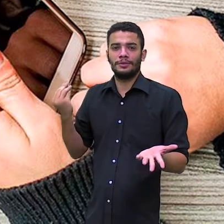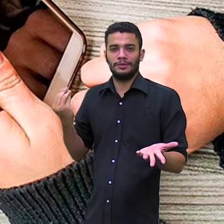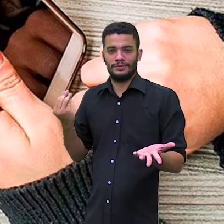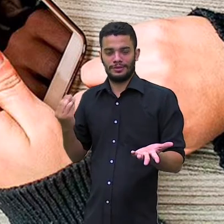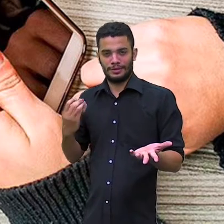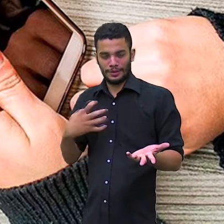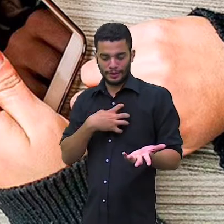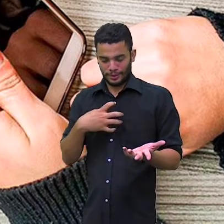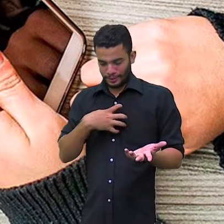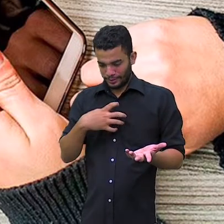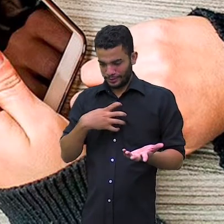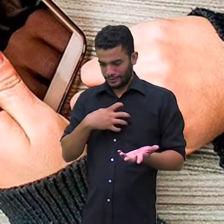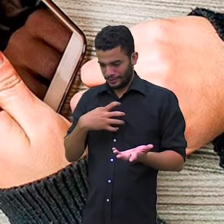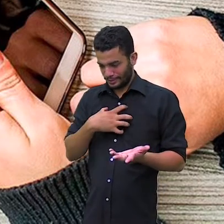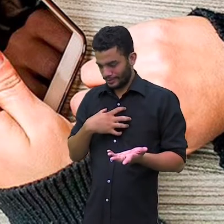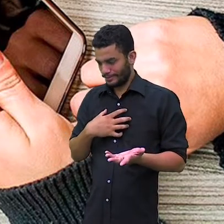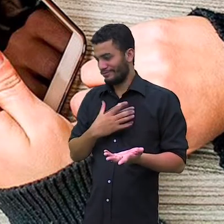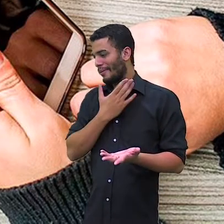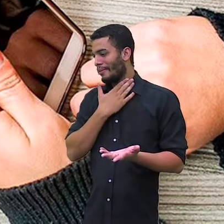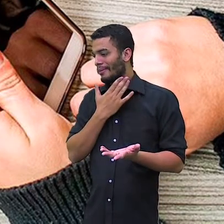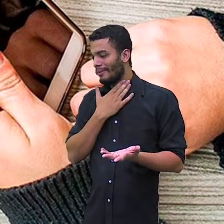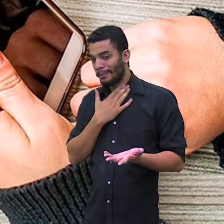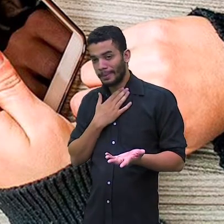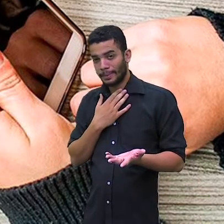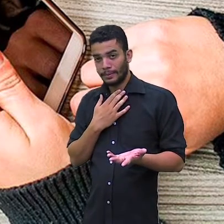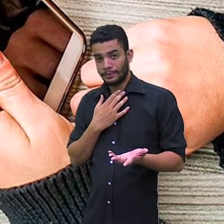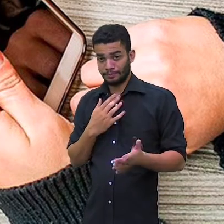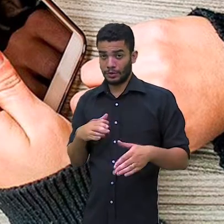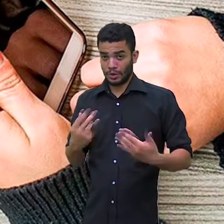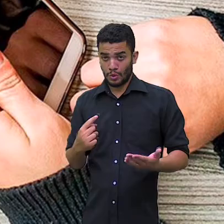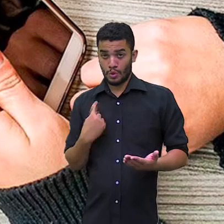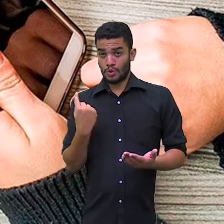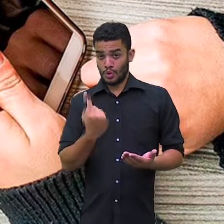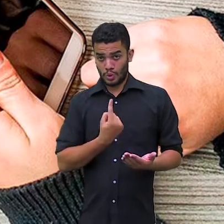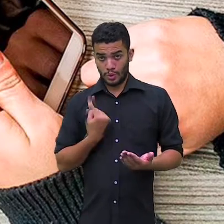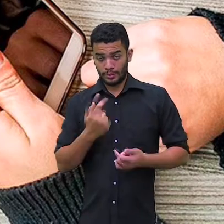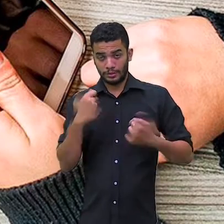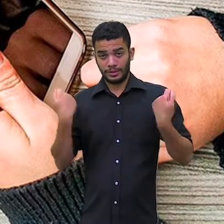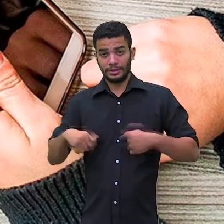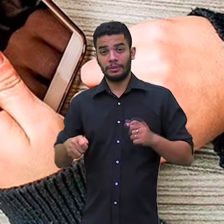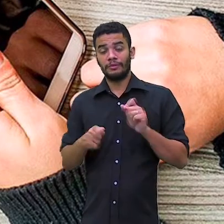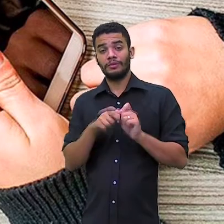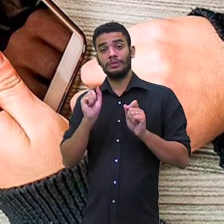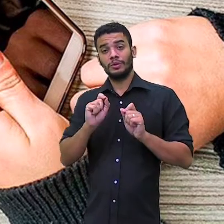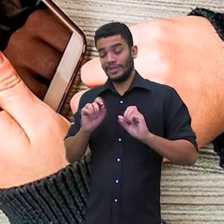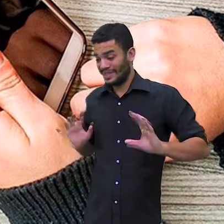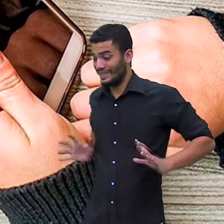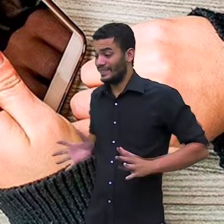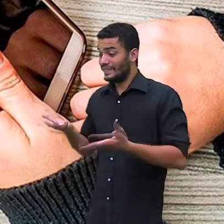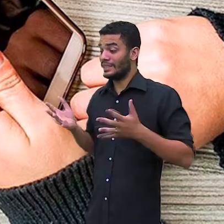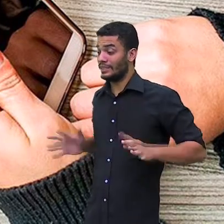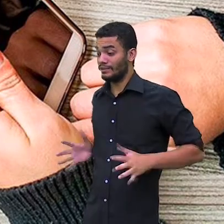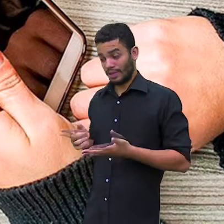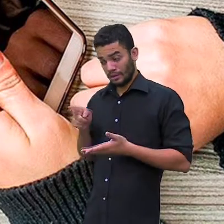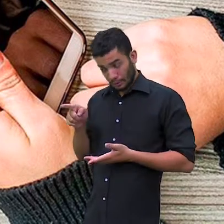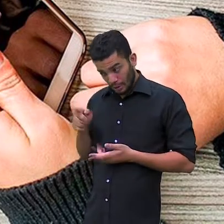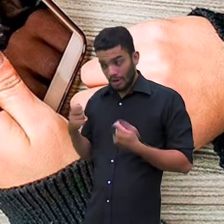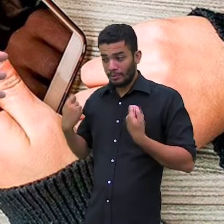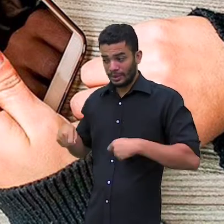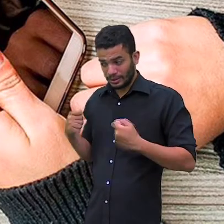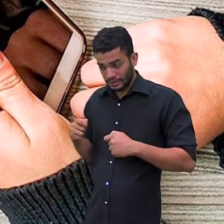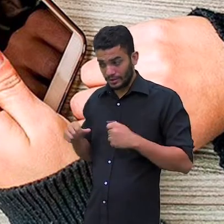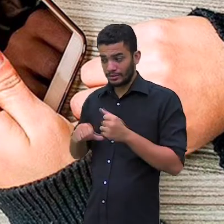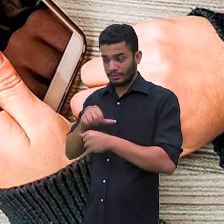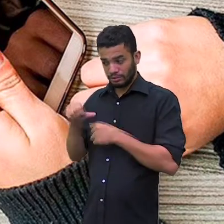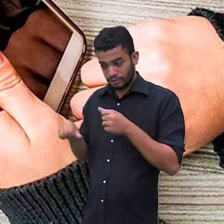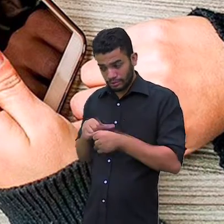que incentivar as crianças, os adolescentes e até os adultos a se